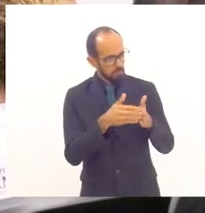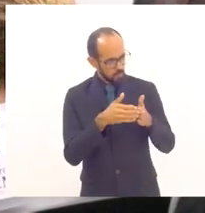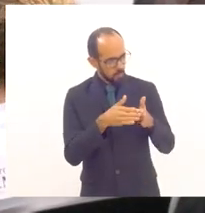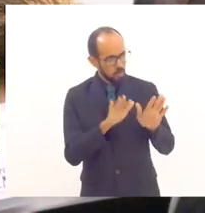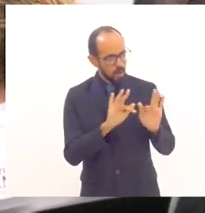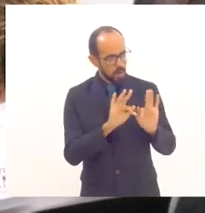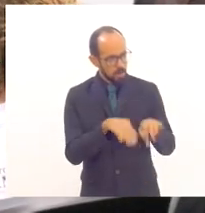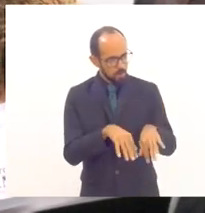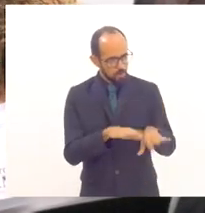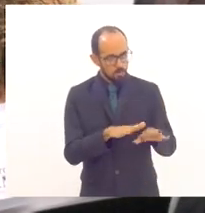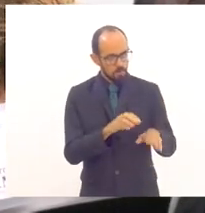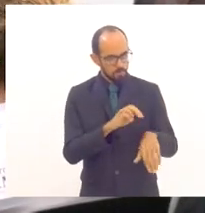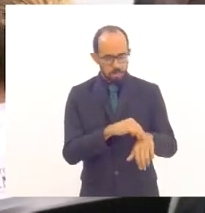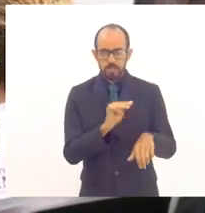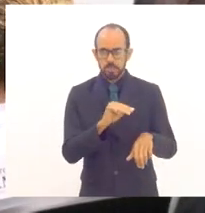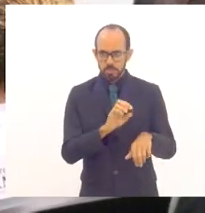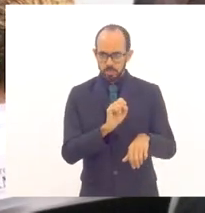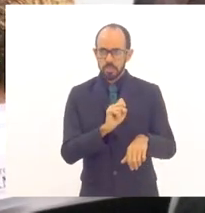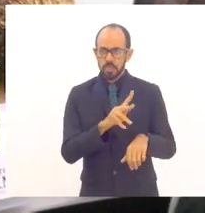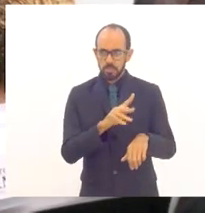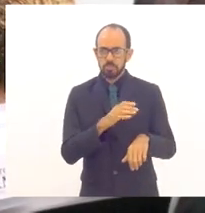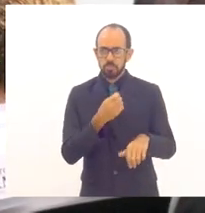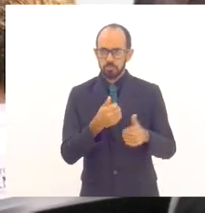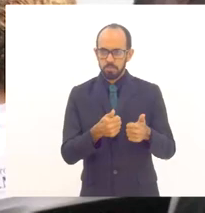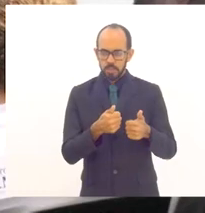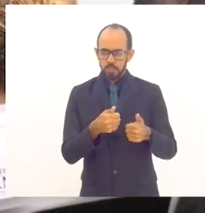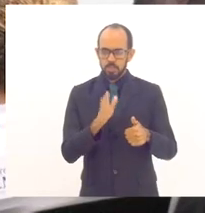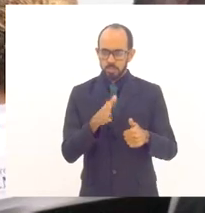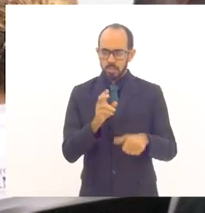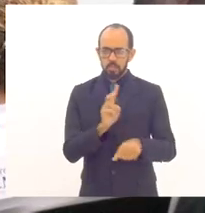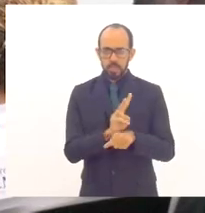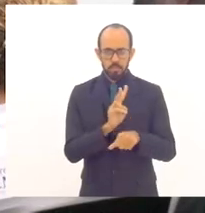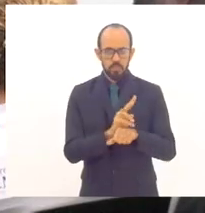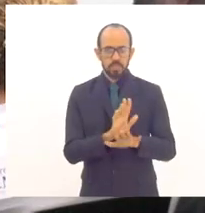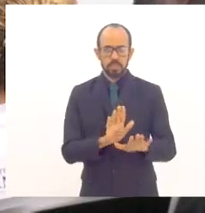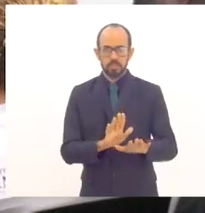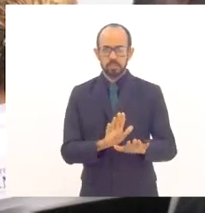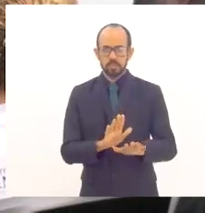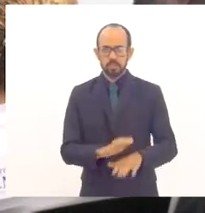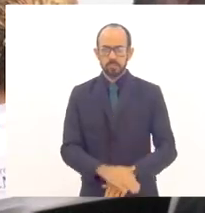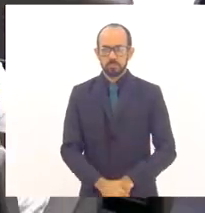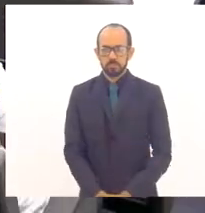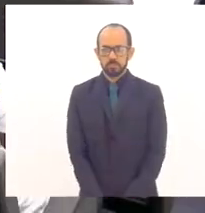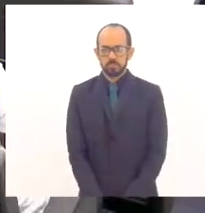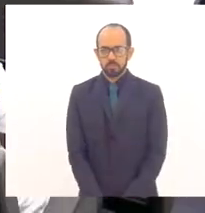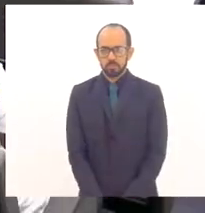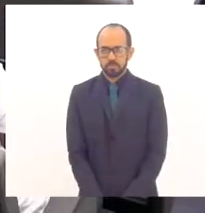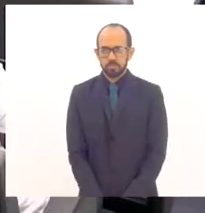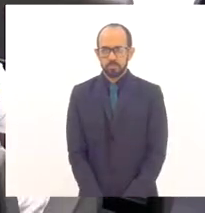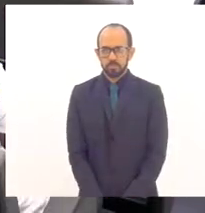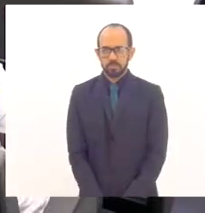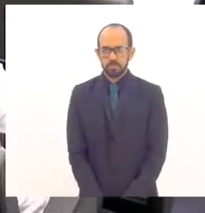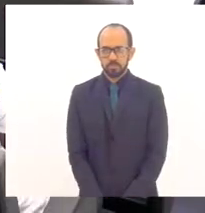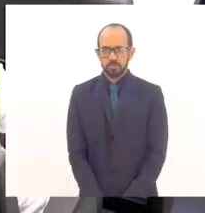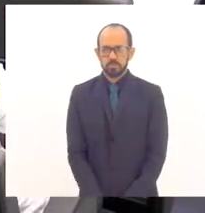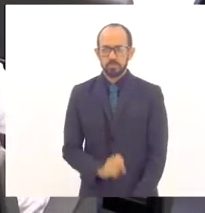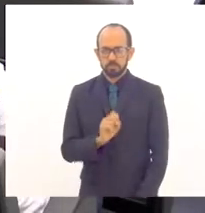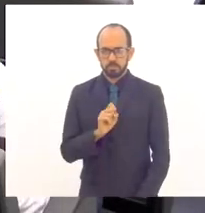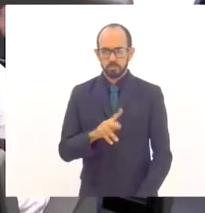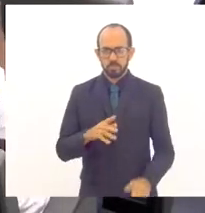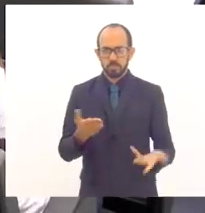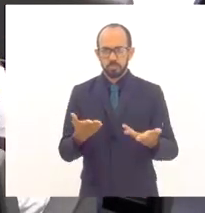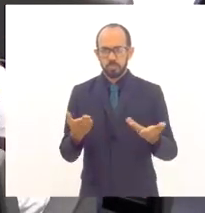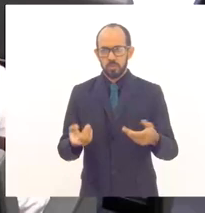mestre Areria. Tem nada a ver religiosidade com isso aqui. Então já fez a sua defesa. Tem que ter um controle legal que é para ficar bonito. Beleza. Muito bem, vamos voltar